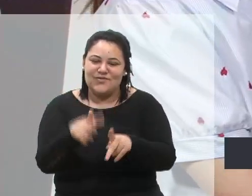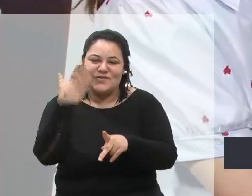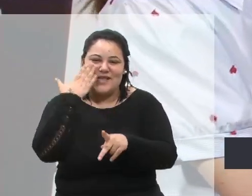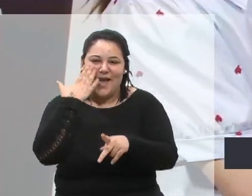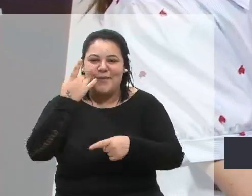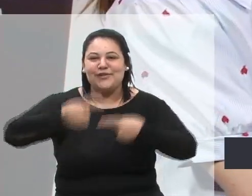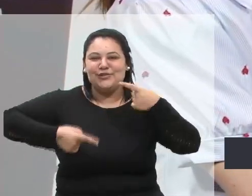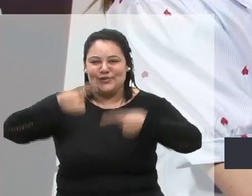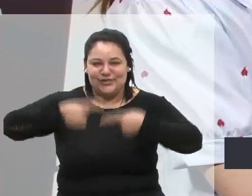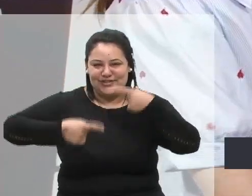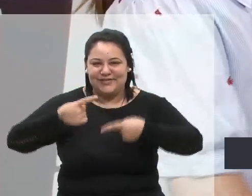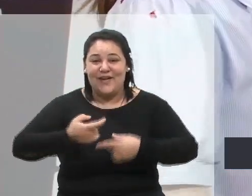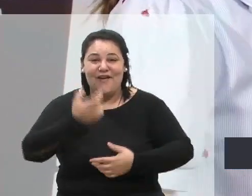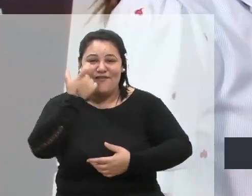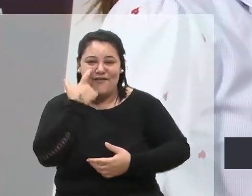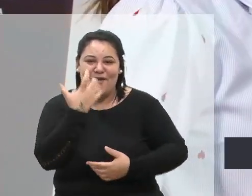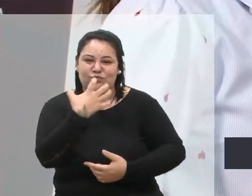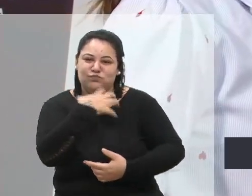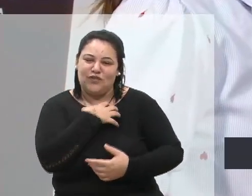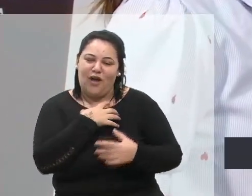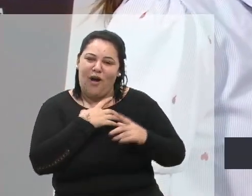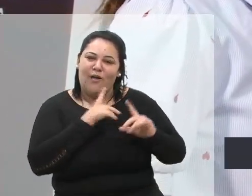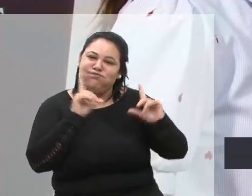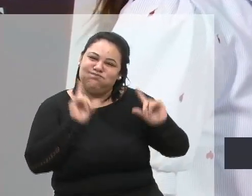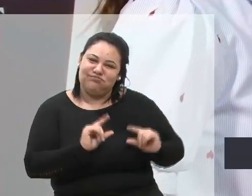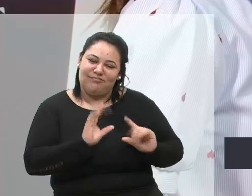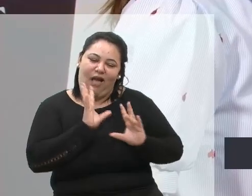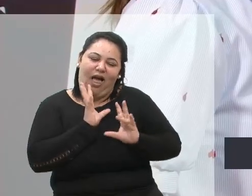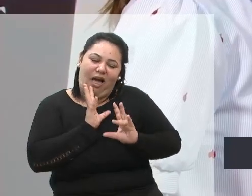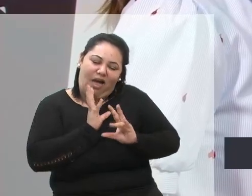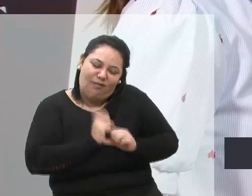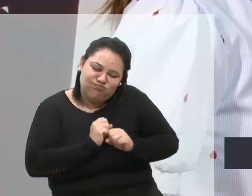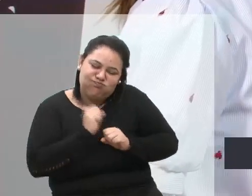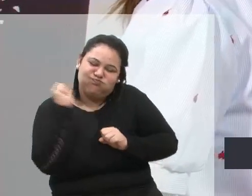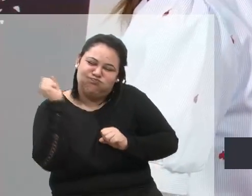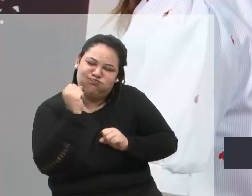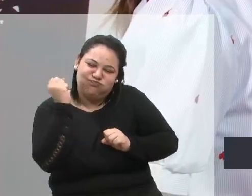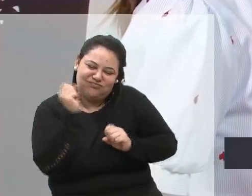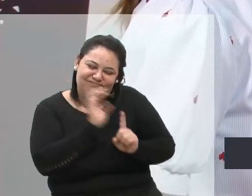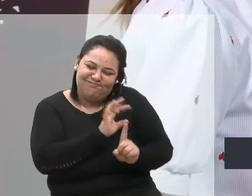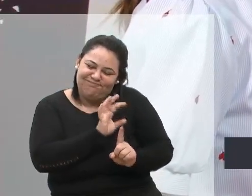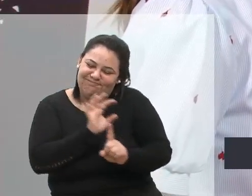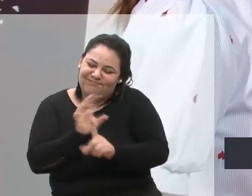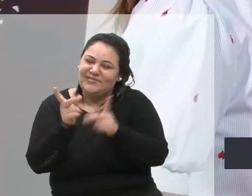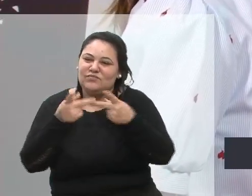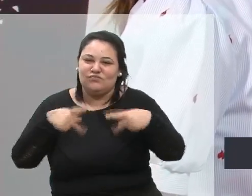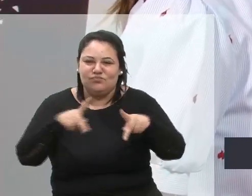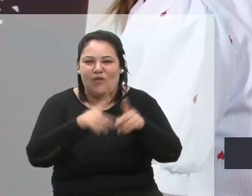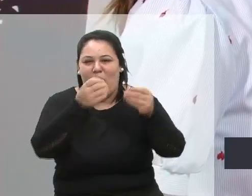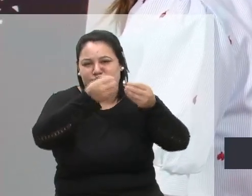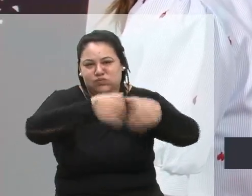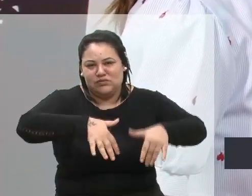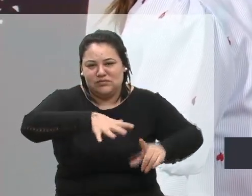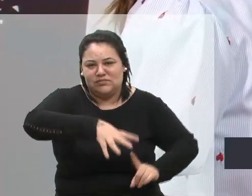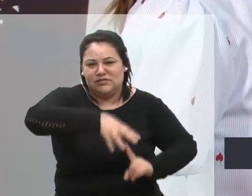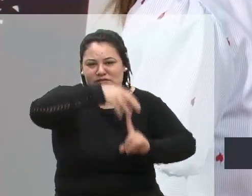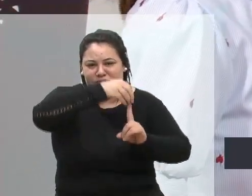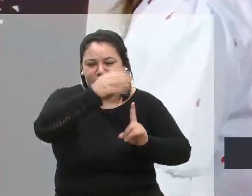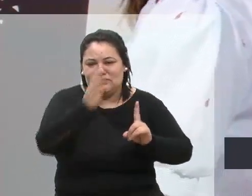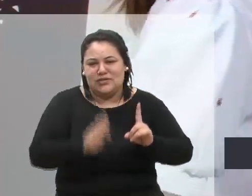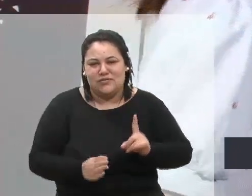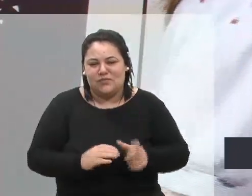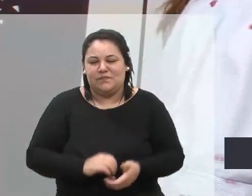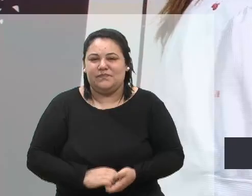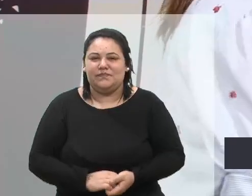discutir, ver a forma de amenizar essa doença tão grave que está afetando tanto a nossa população, principalmente a nossa população brasileira.